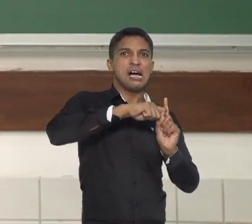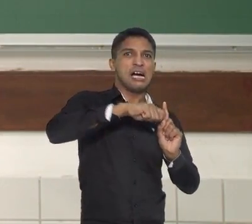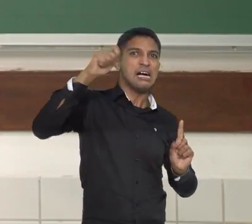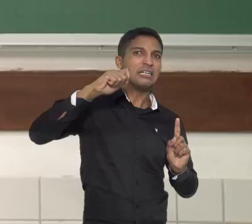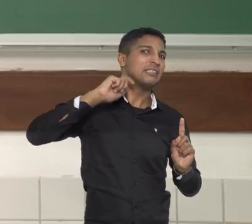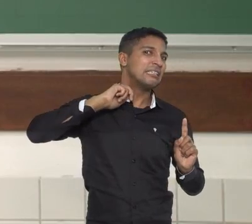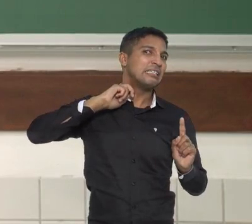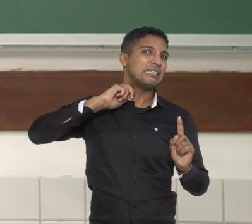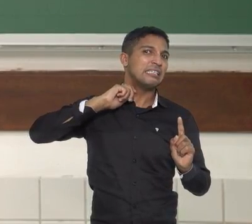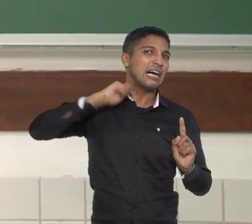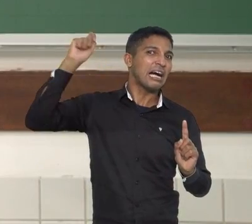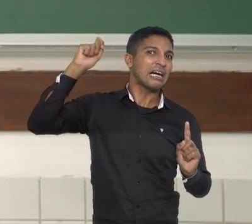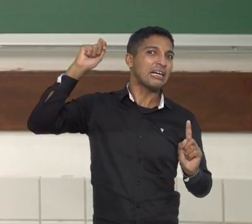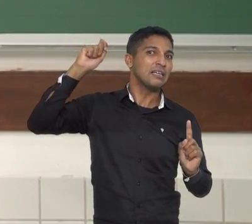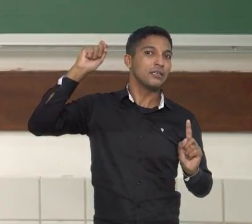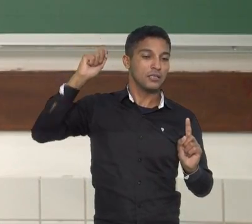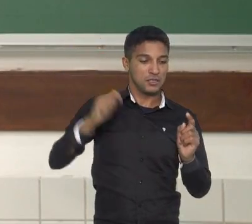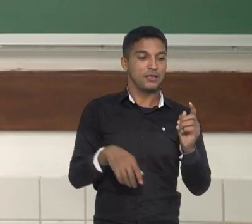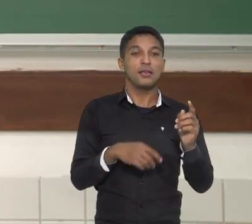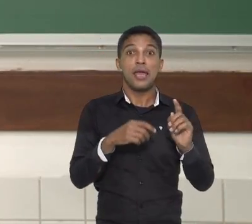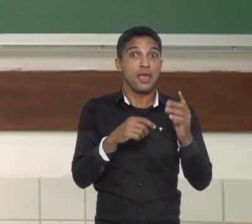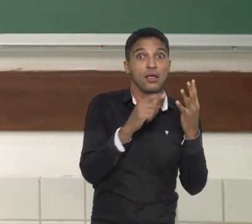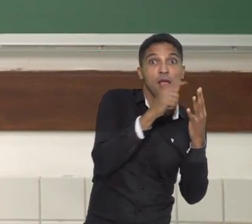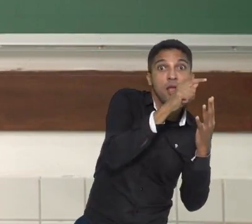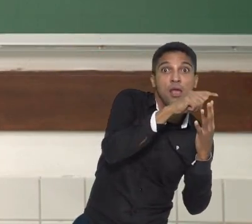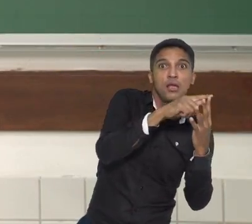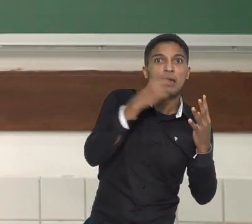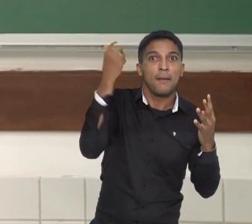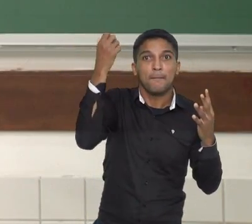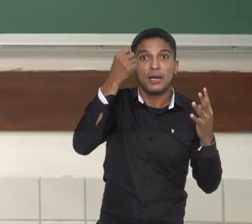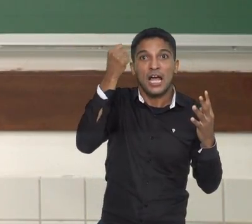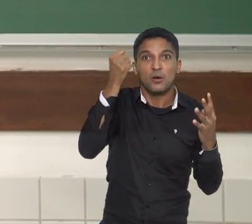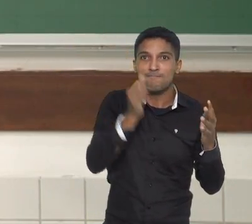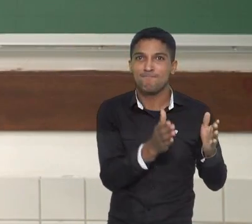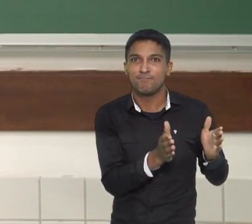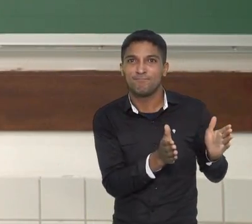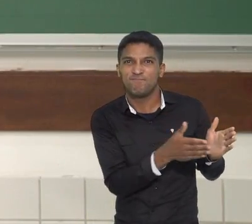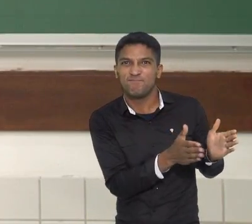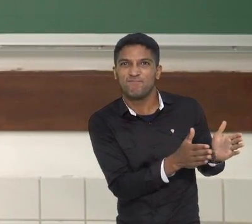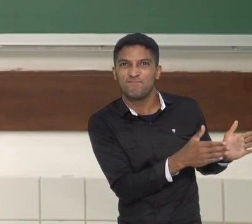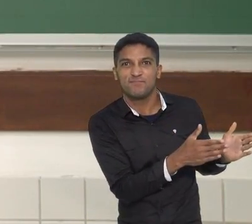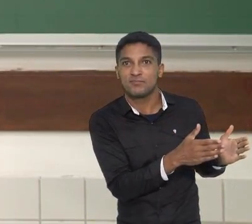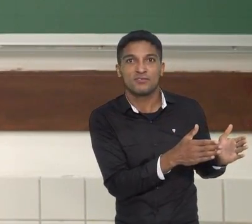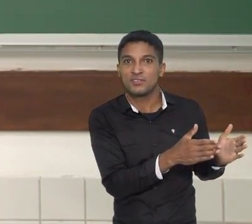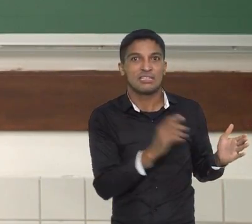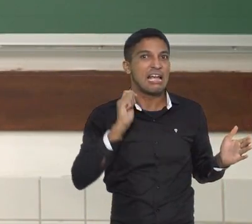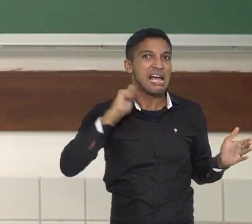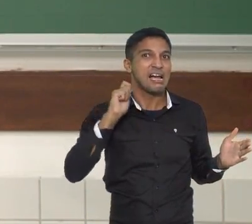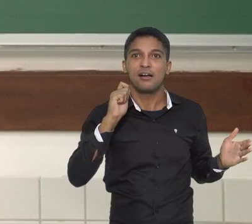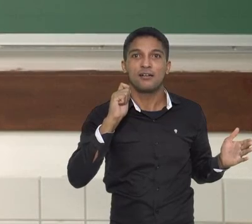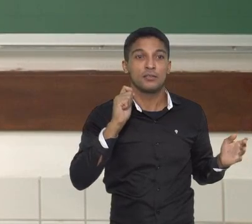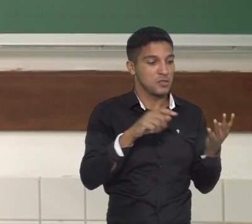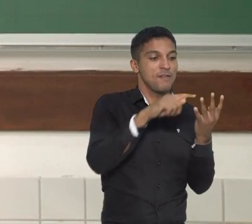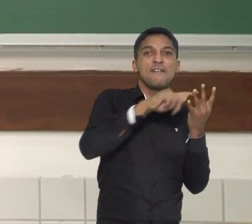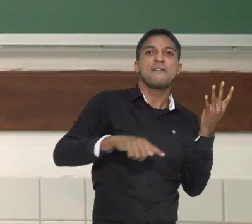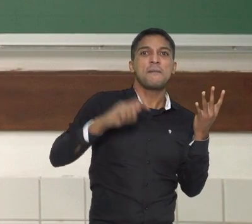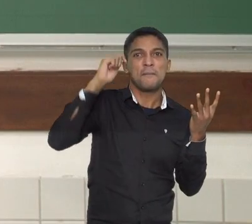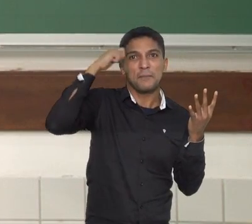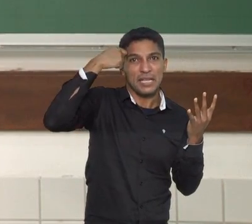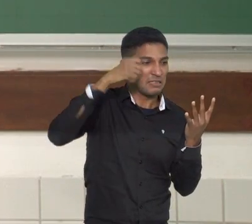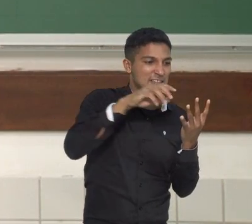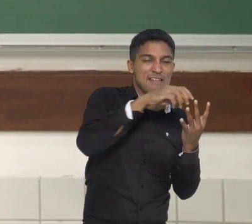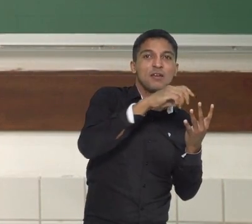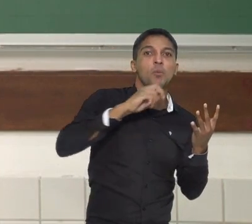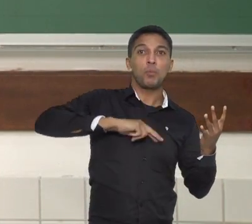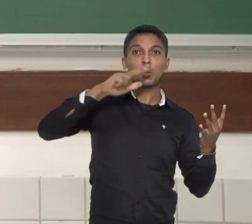punir, diferenciou brancos e afrodescendentes. Tá? Então, aí a gente lembra do nosso objetivo da aula.